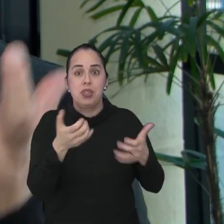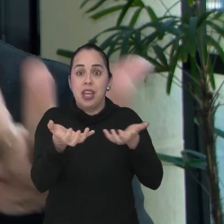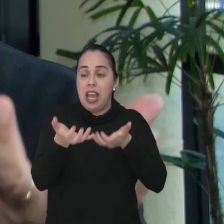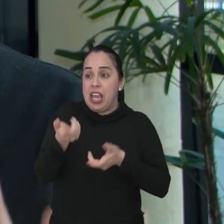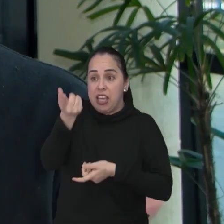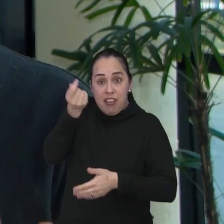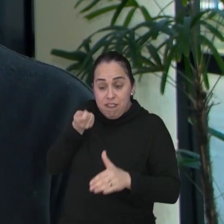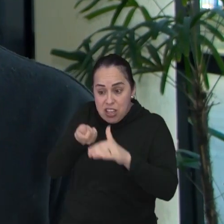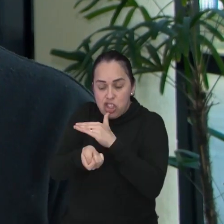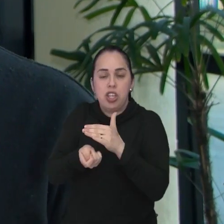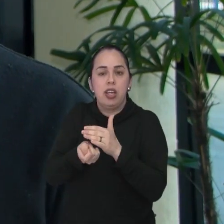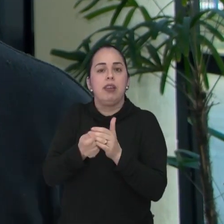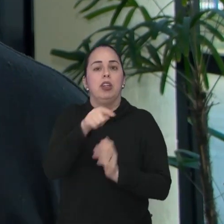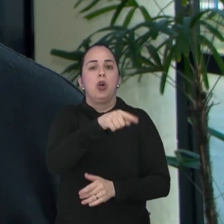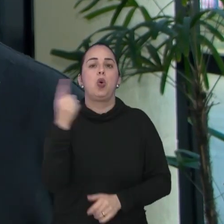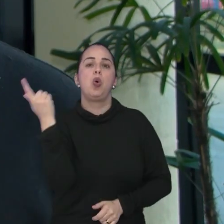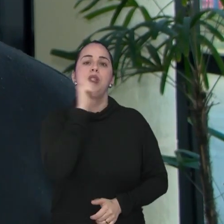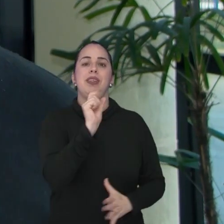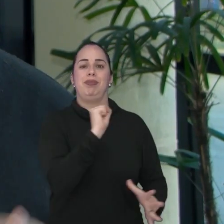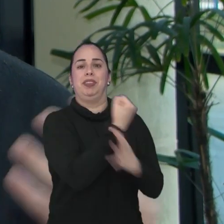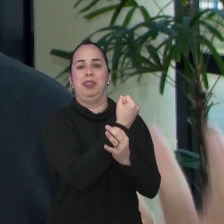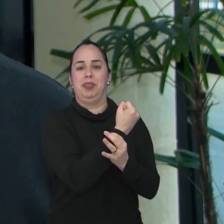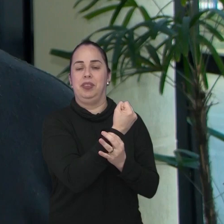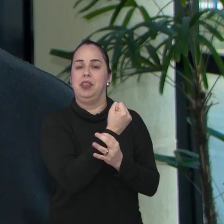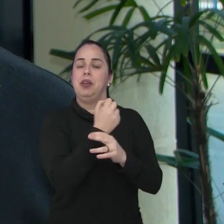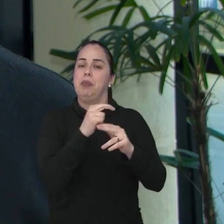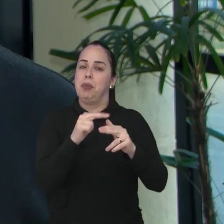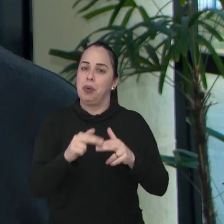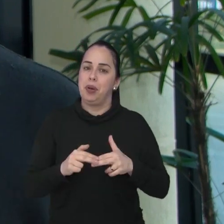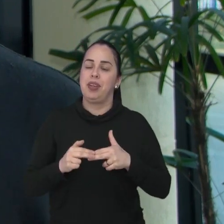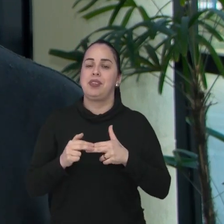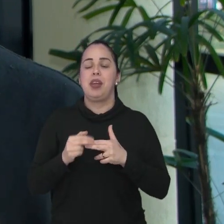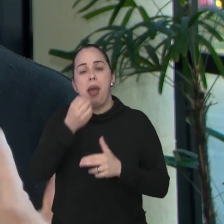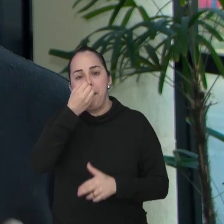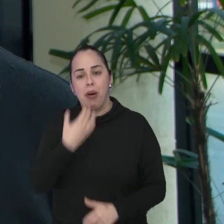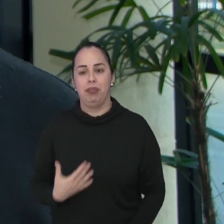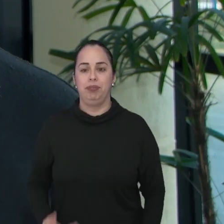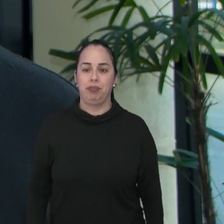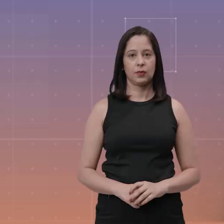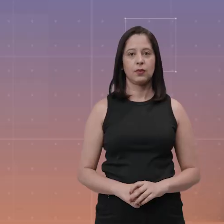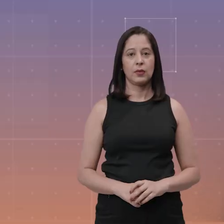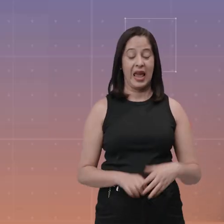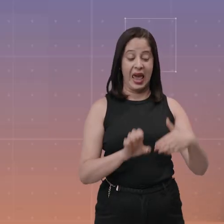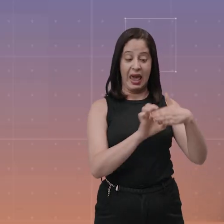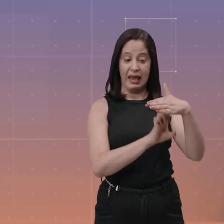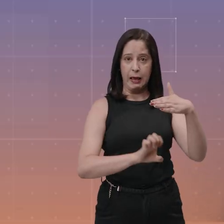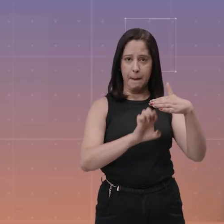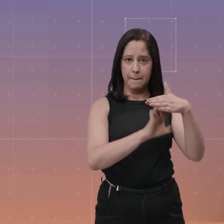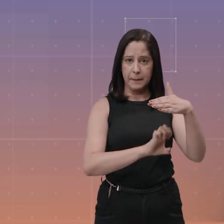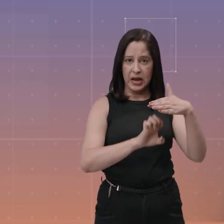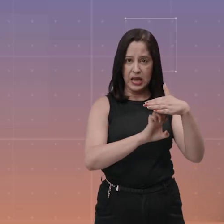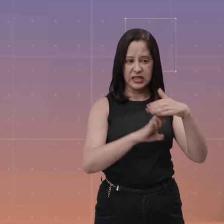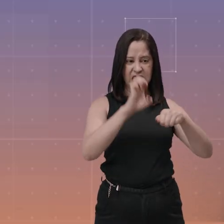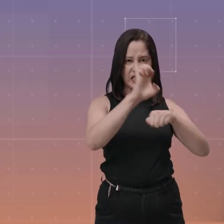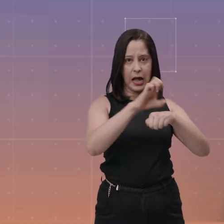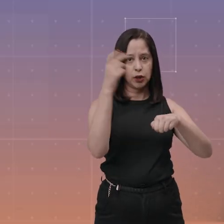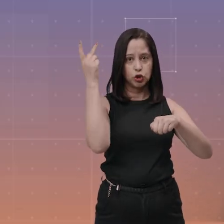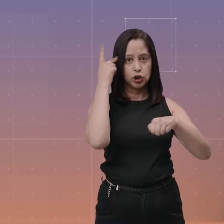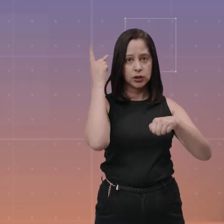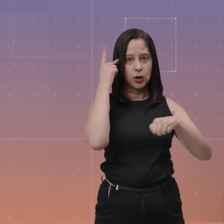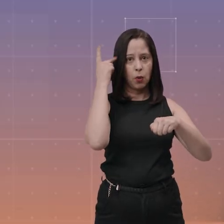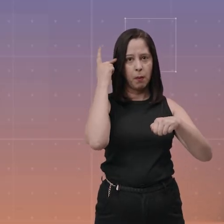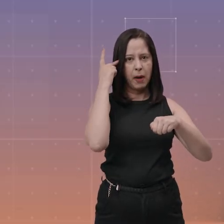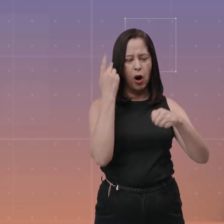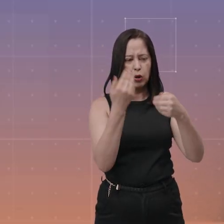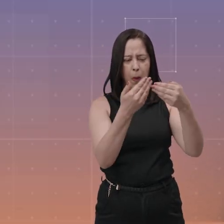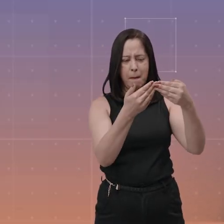país, mostrou seriedade. Então, tudo isso daí contribui para ser positivo. O número de empresas abertas em São